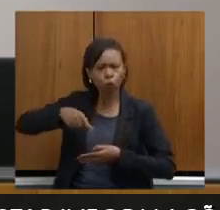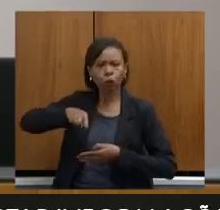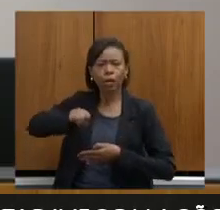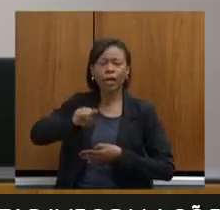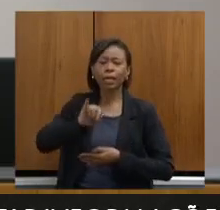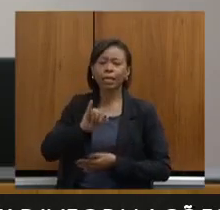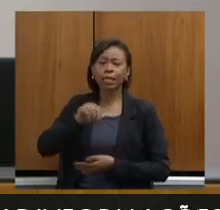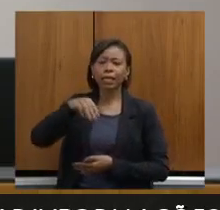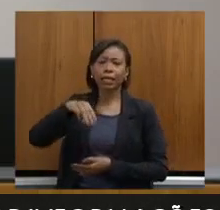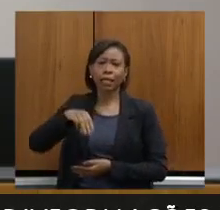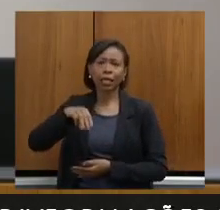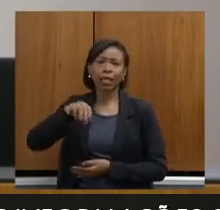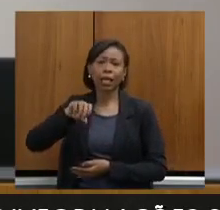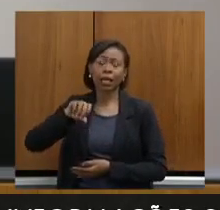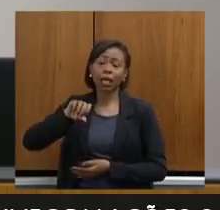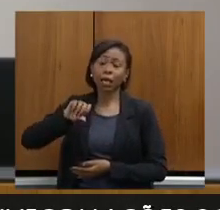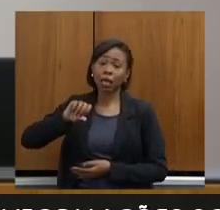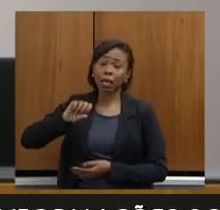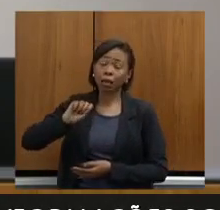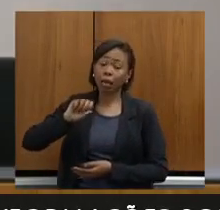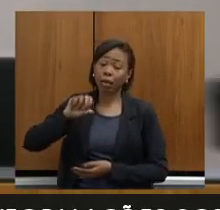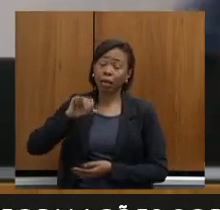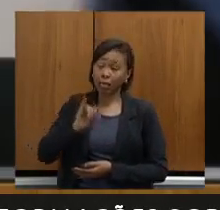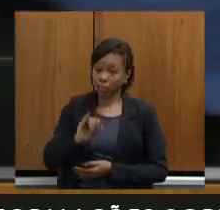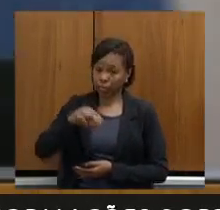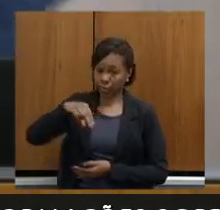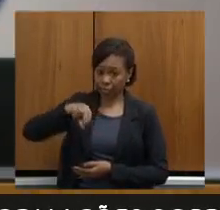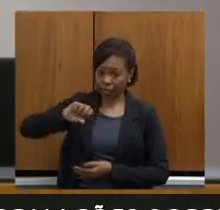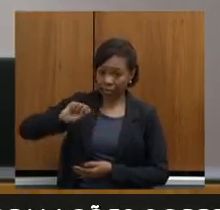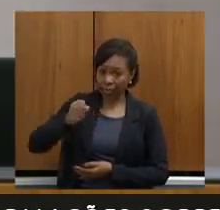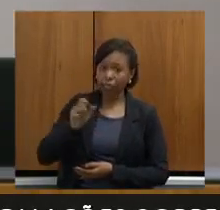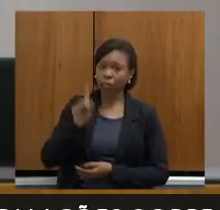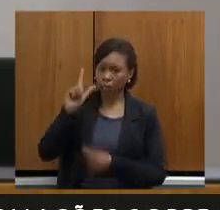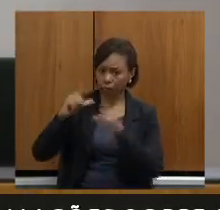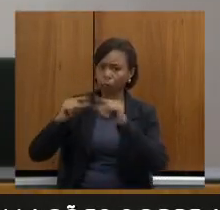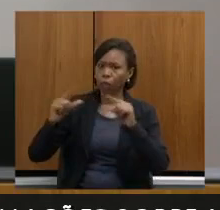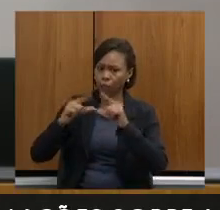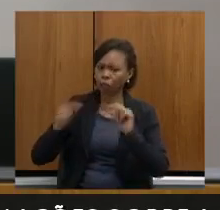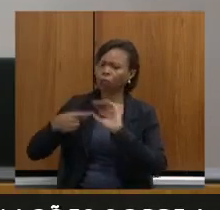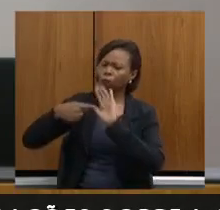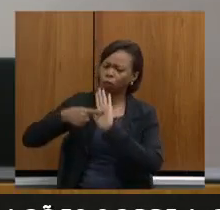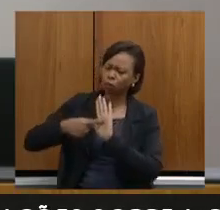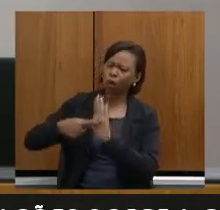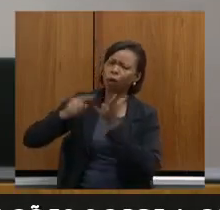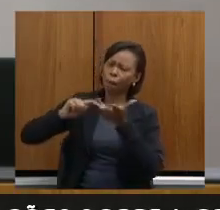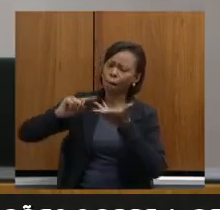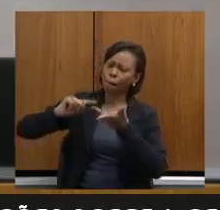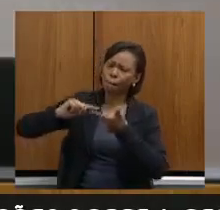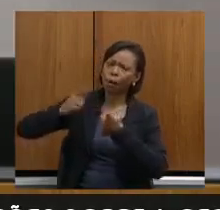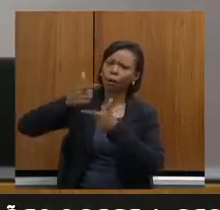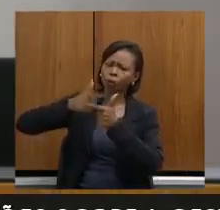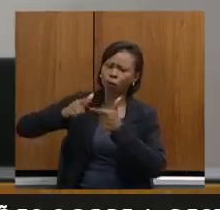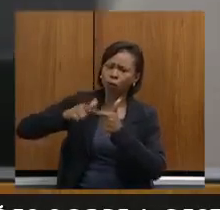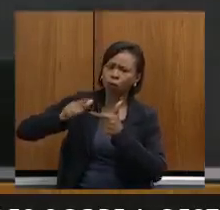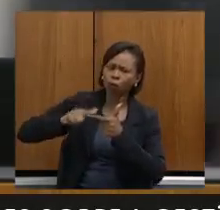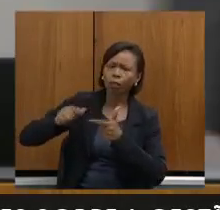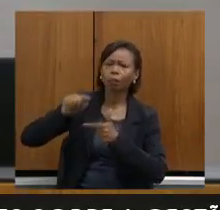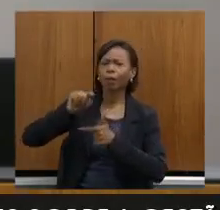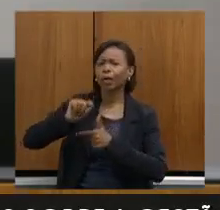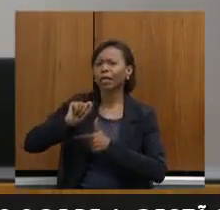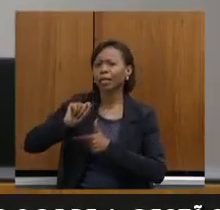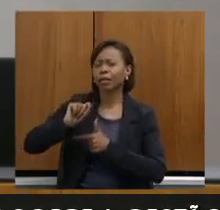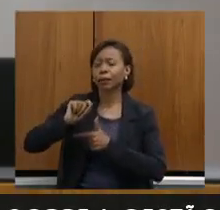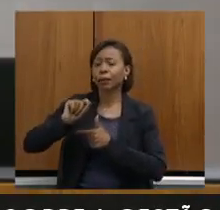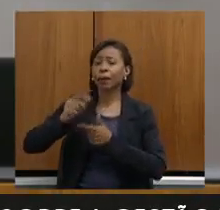operadora Nacional do sistema em Brasília colocamos o problema que seria não só uma perda irreparável para os